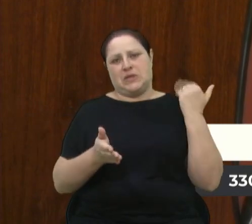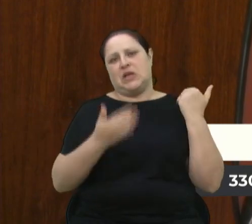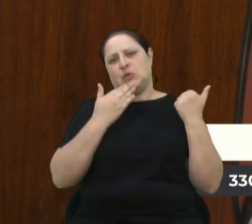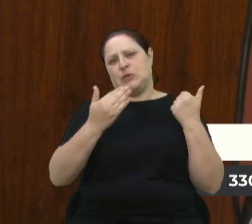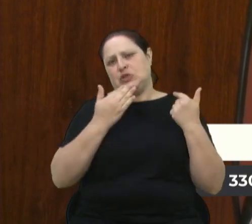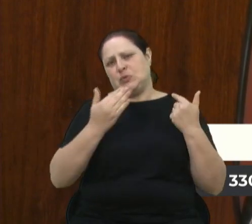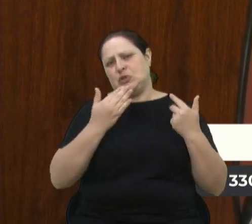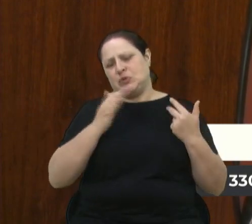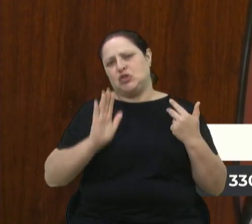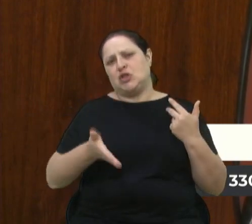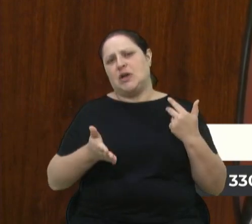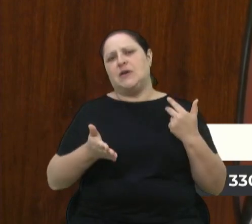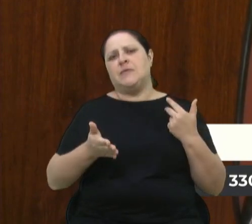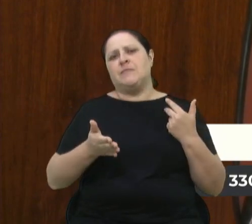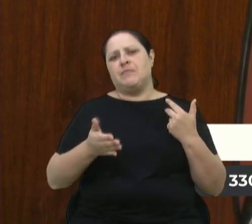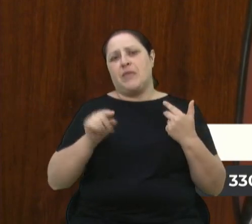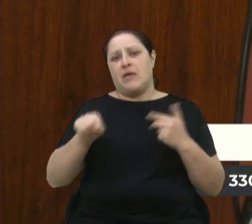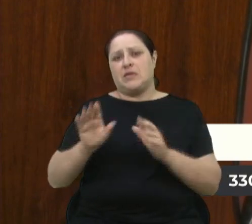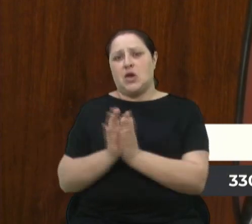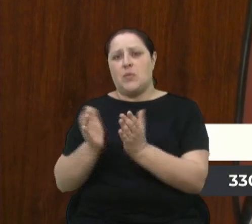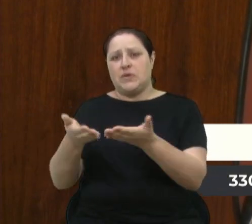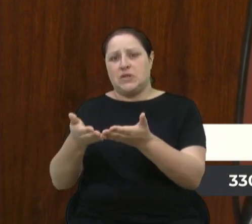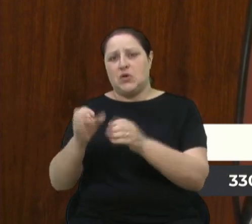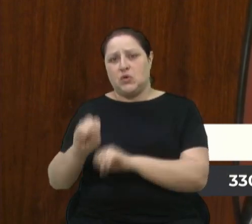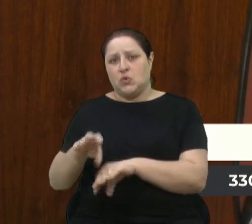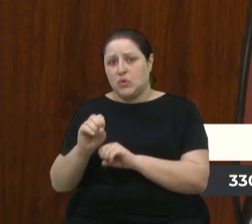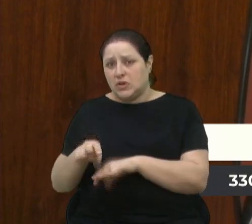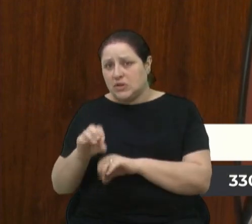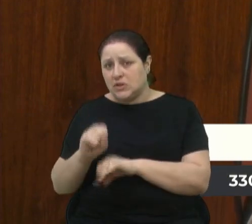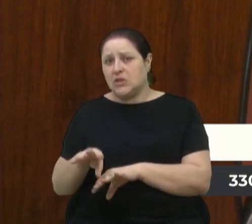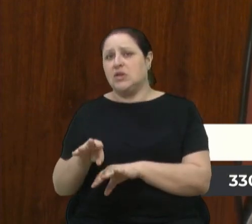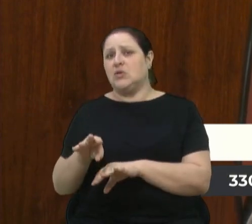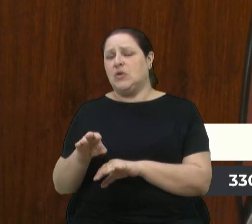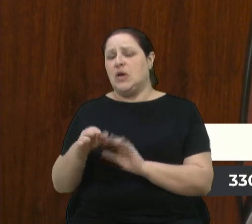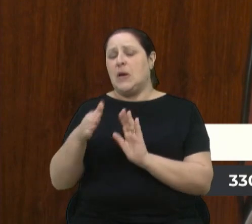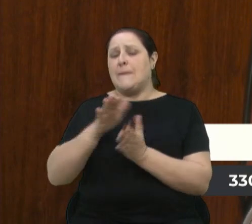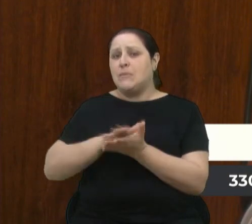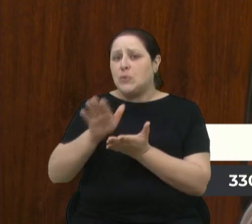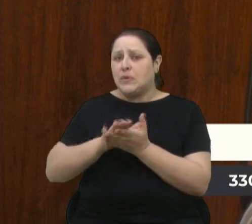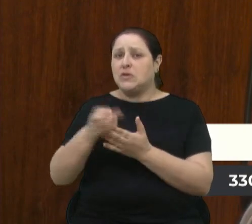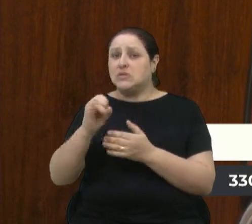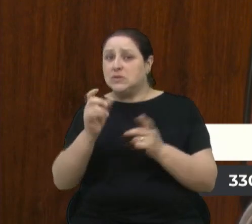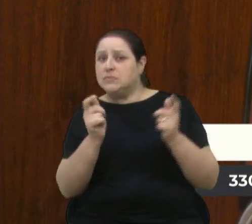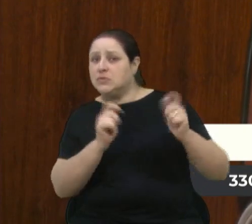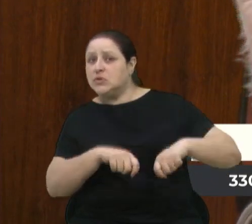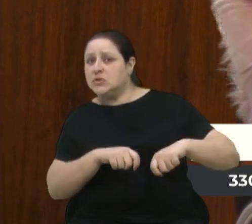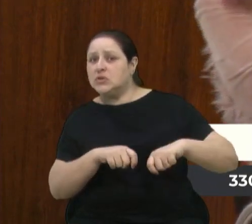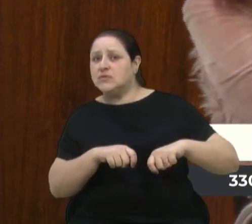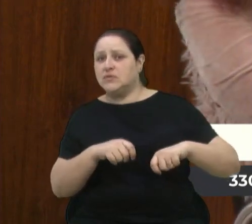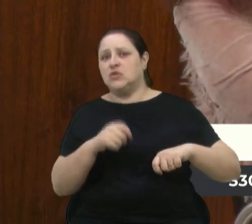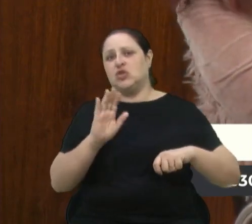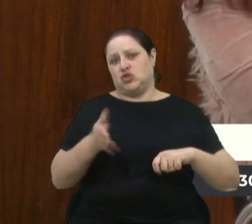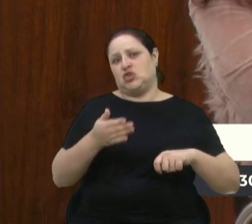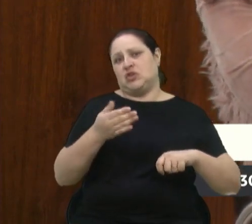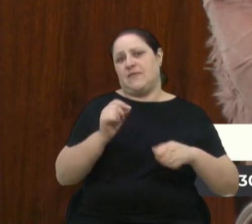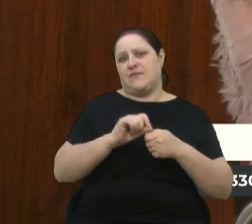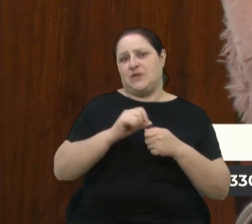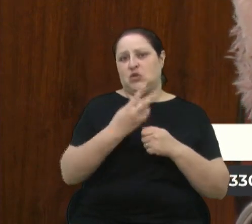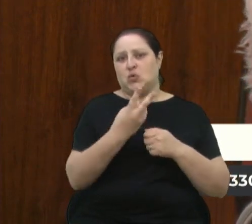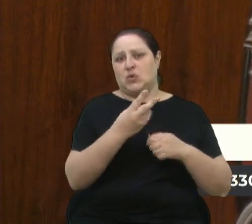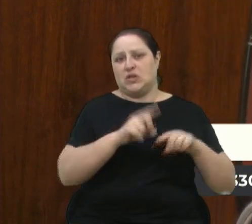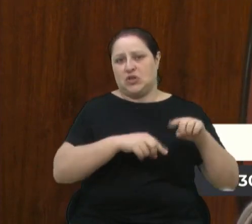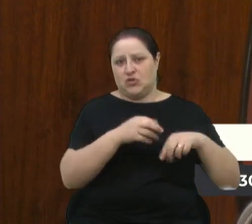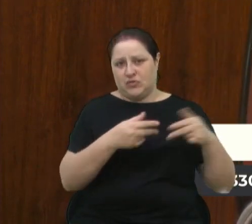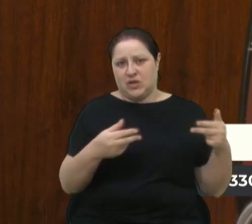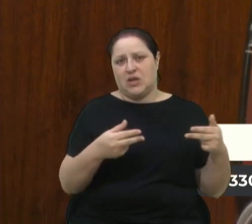vezes, que de certa forma essa comissão de educação publique, se possível, né? Eu fiz 2 atividades semana